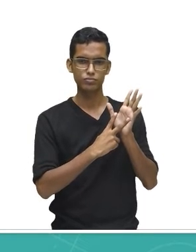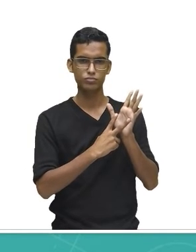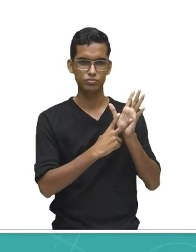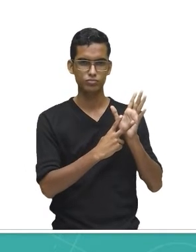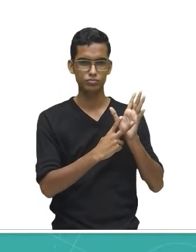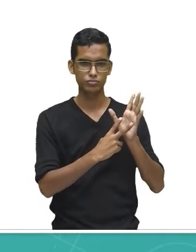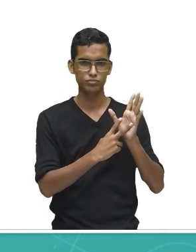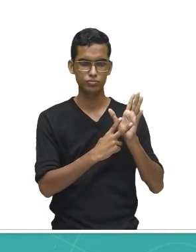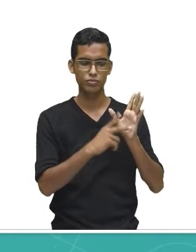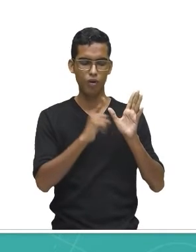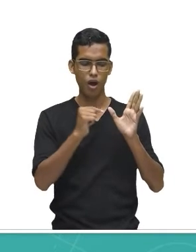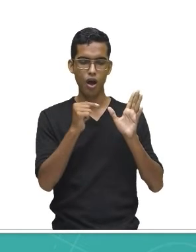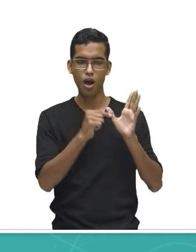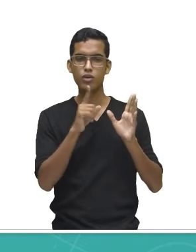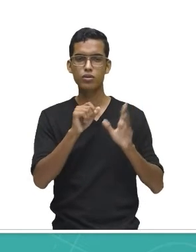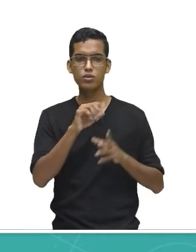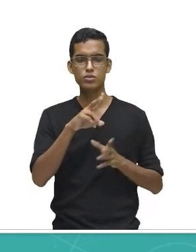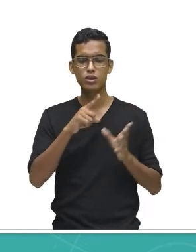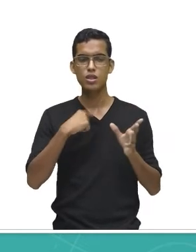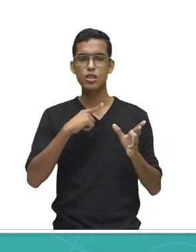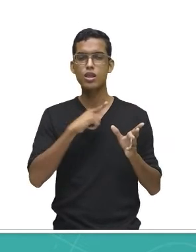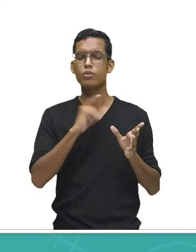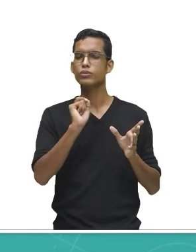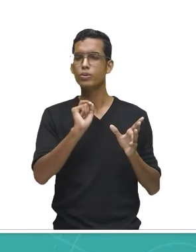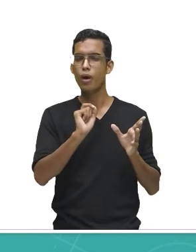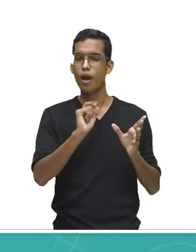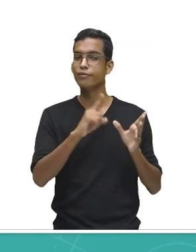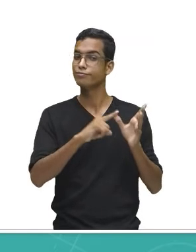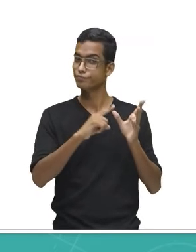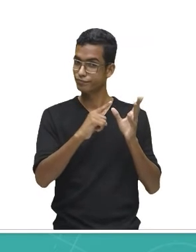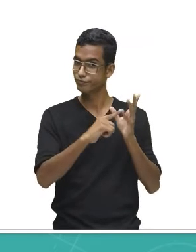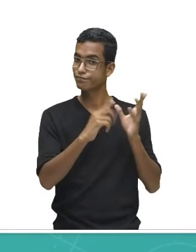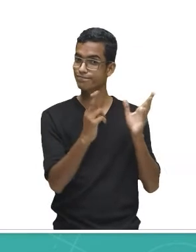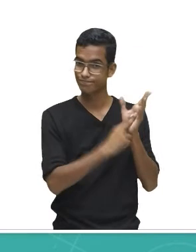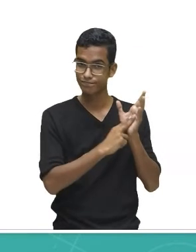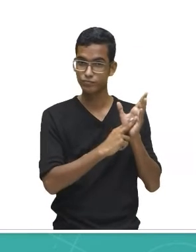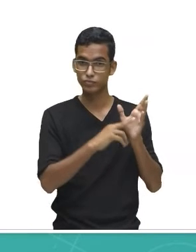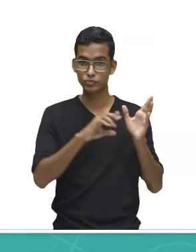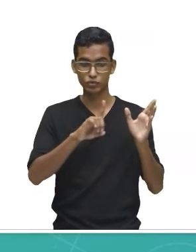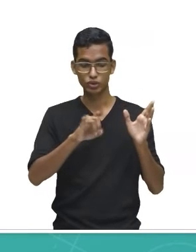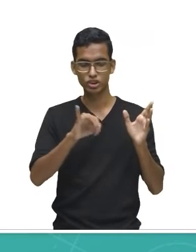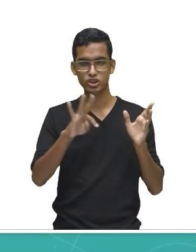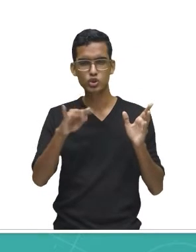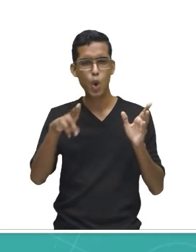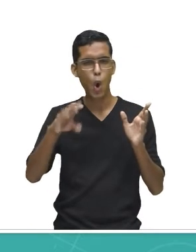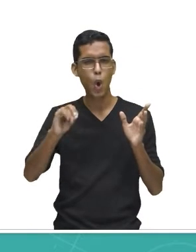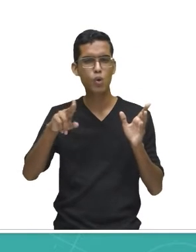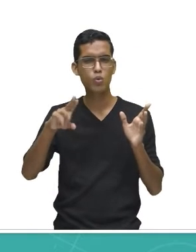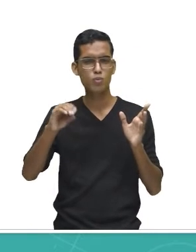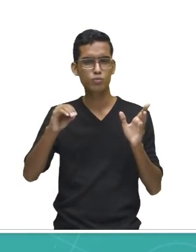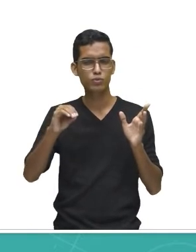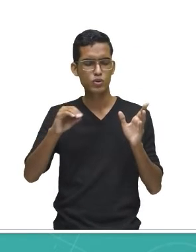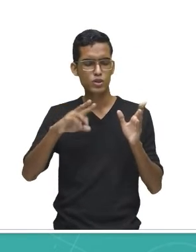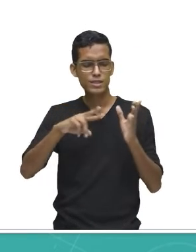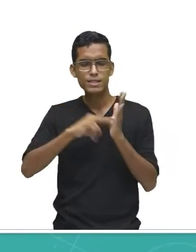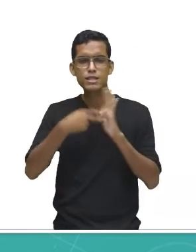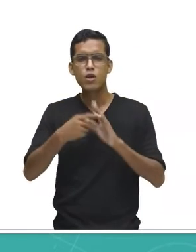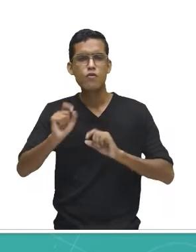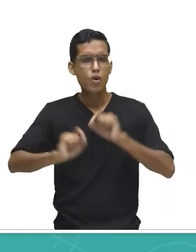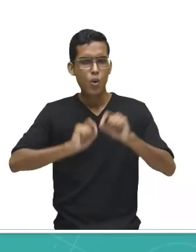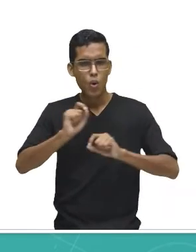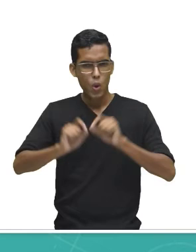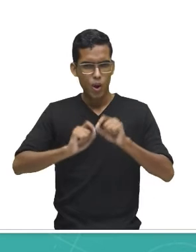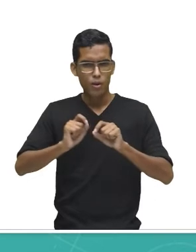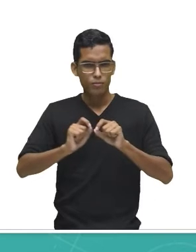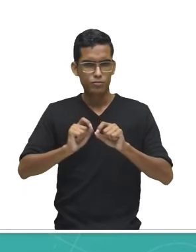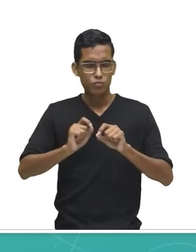um ditongo. O ditongo significa o quê? Uma vogal, né? No caso o gratuito,